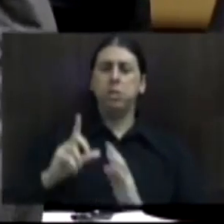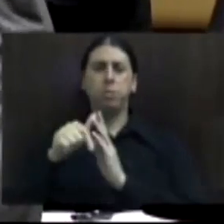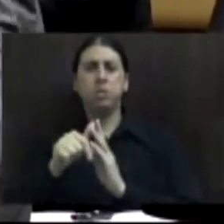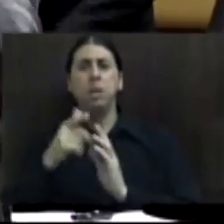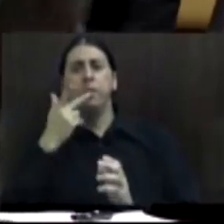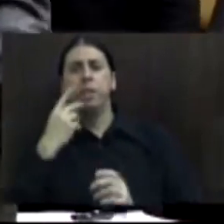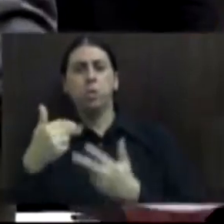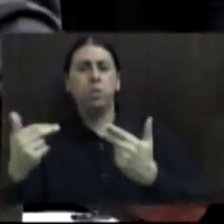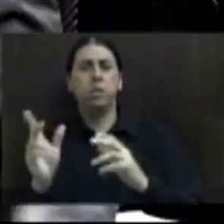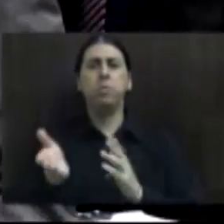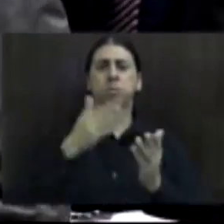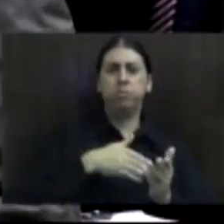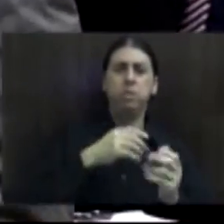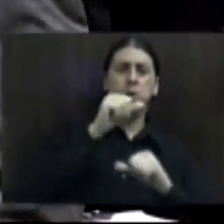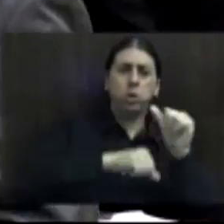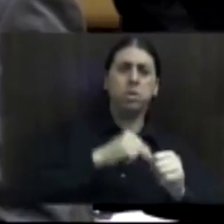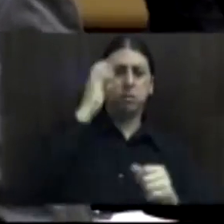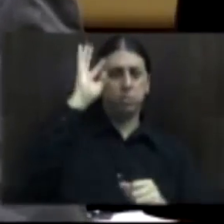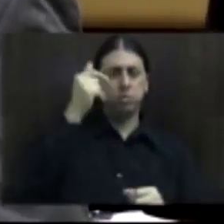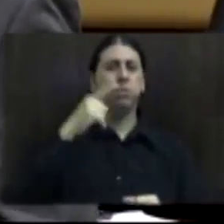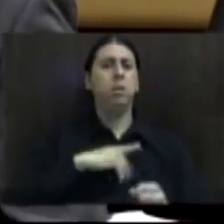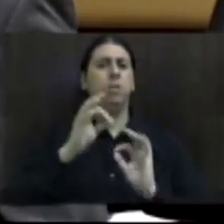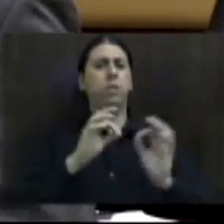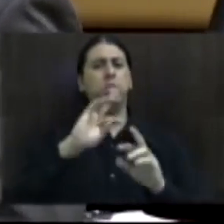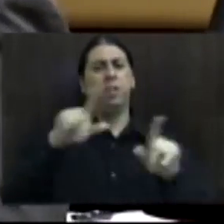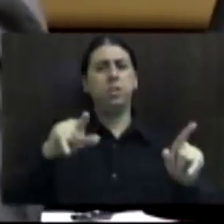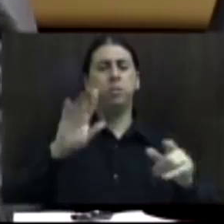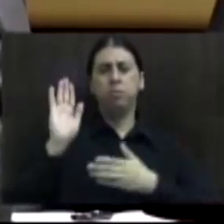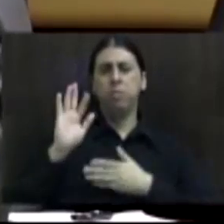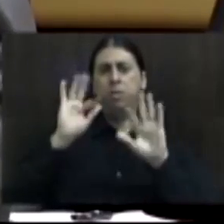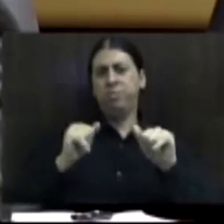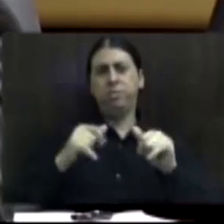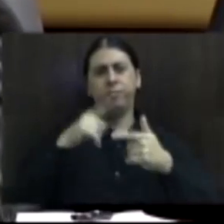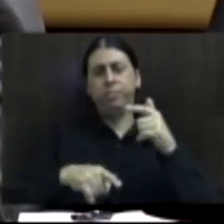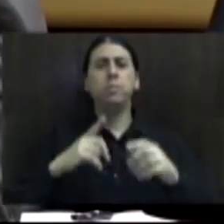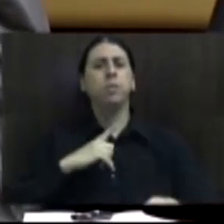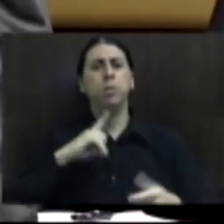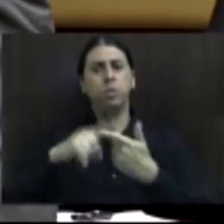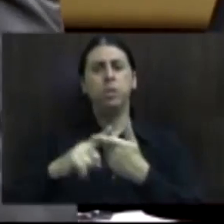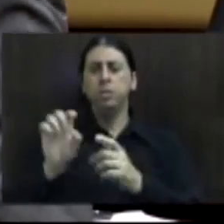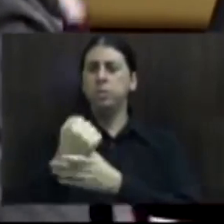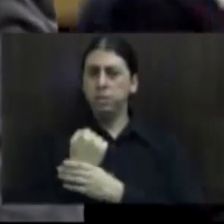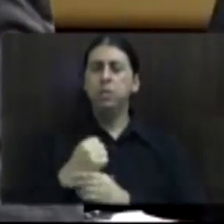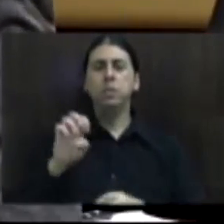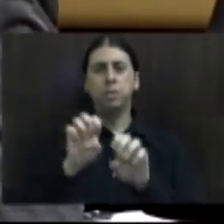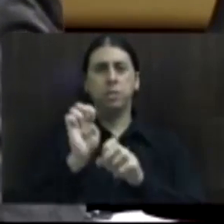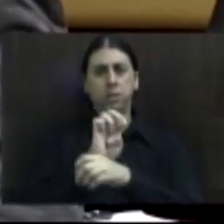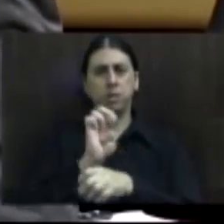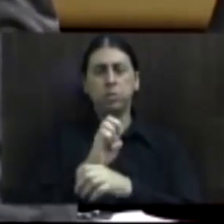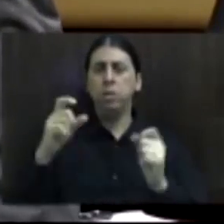falava uma coisa e outra faz outra coisa mas daí para garantir o estado máximo dos 39 ministérios com esse